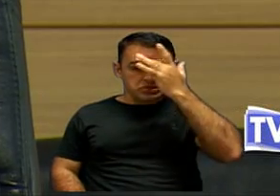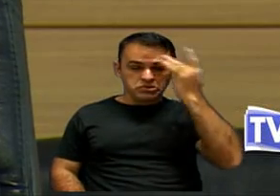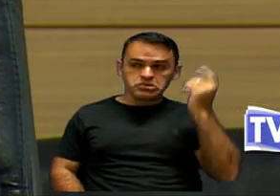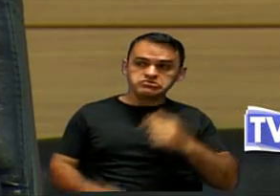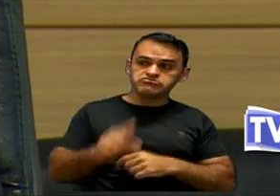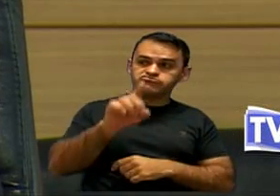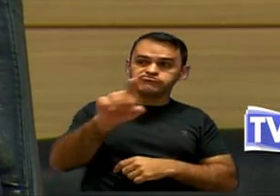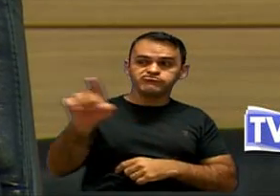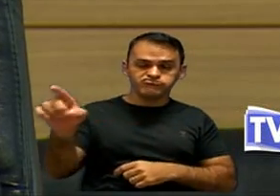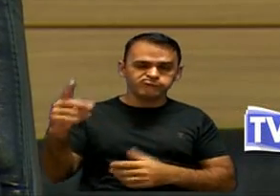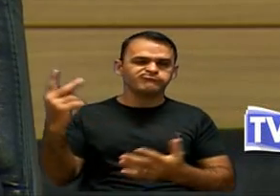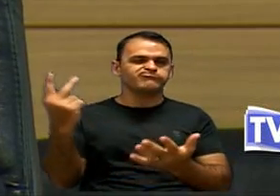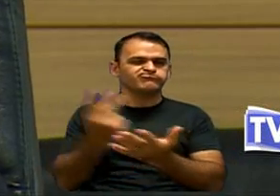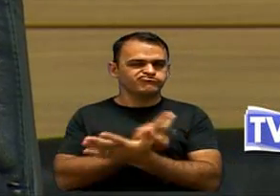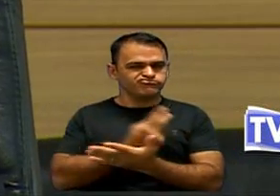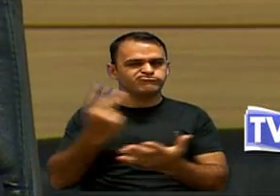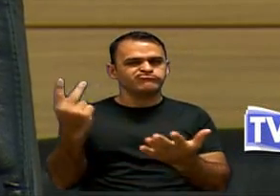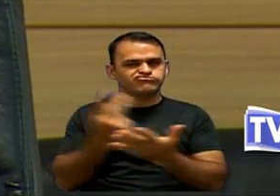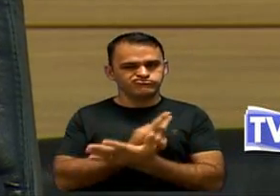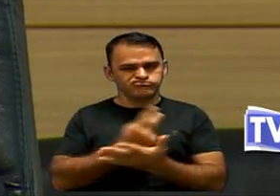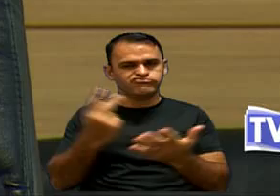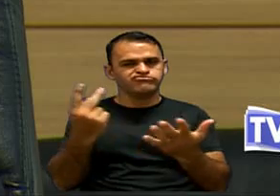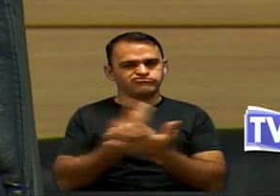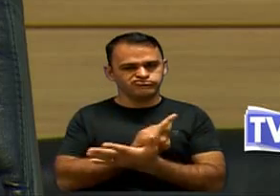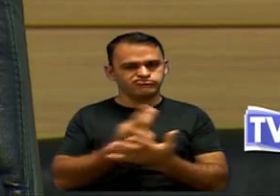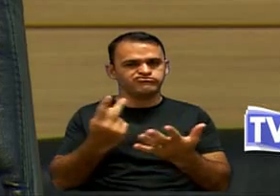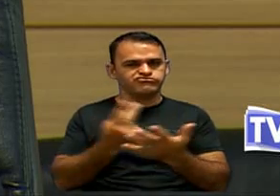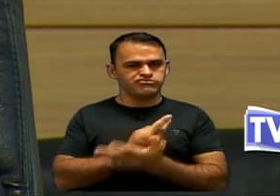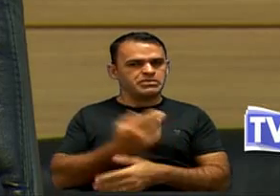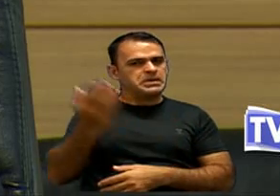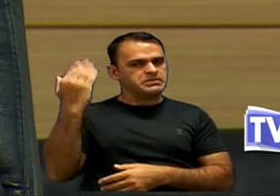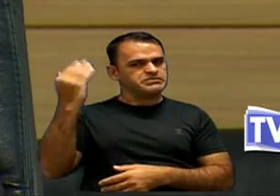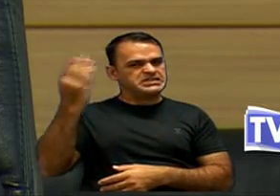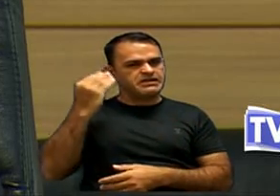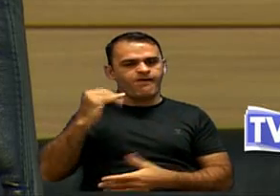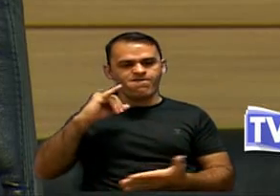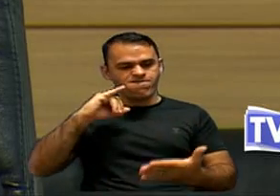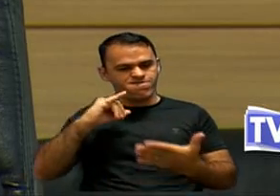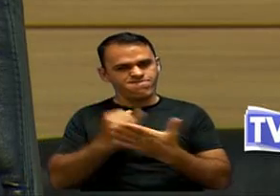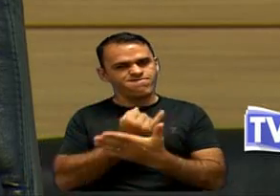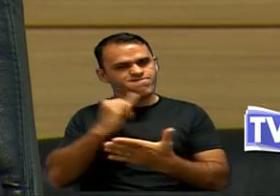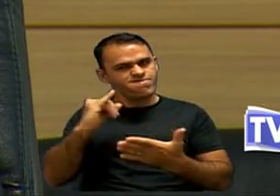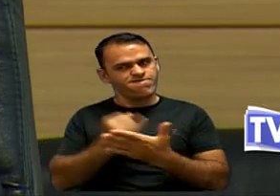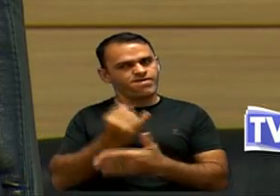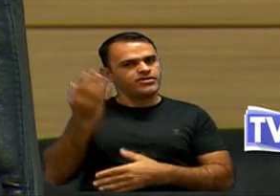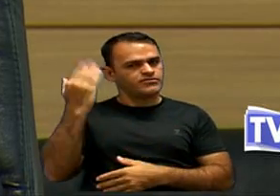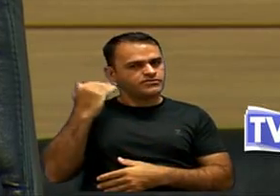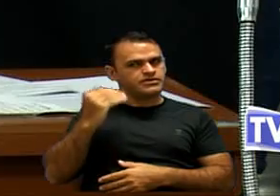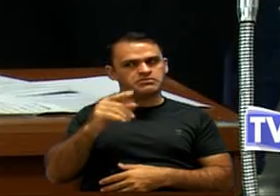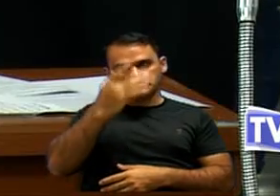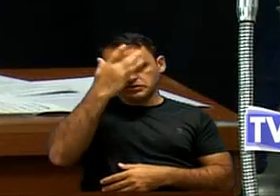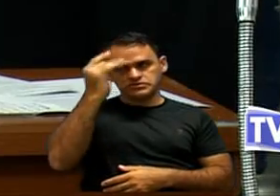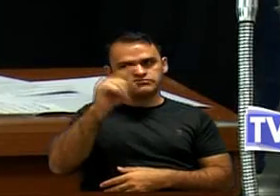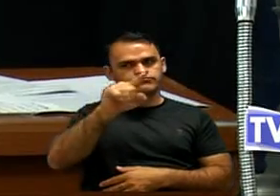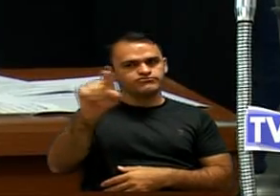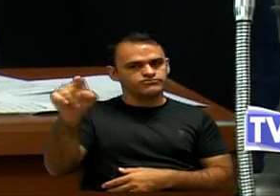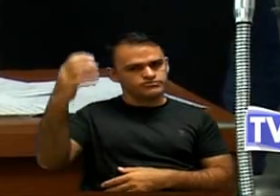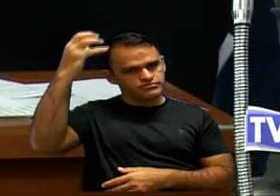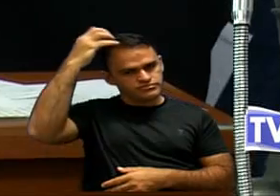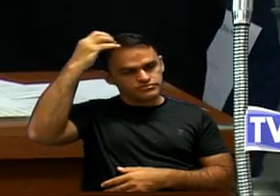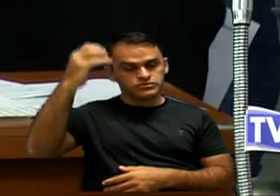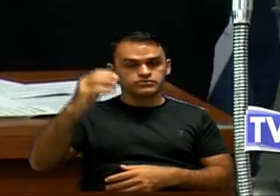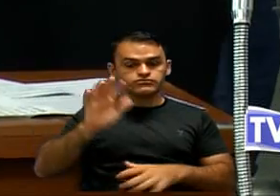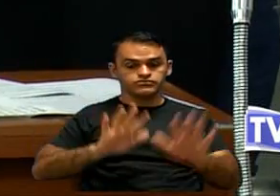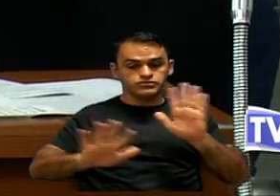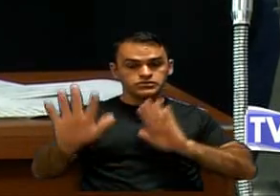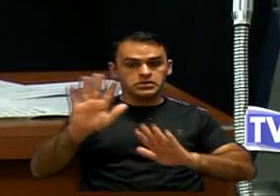situações gravitaram por esse espaço lá no passado. E é isso que nós temos que tomar cuidado para que não aconteça obrigado, isso amanhã.